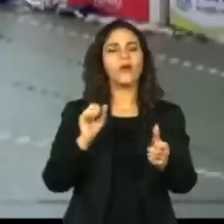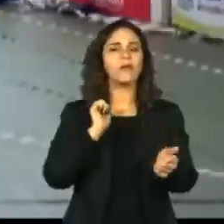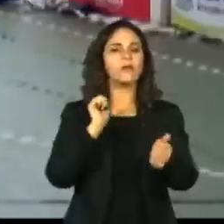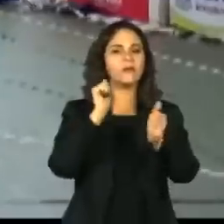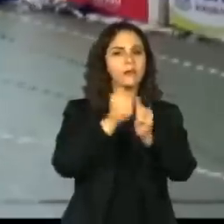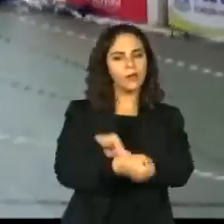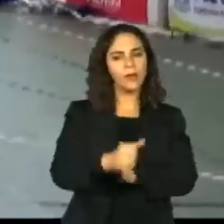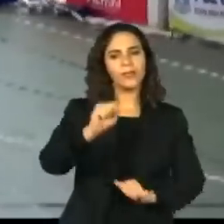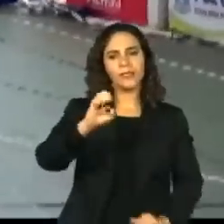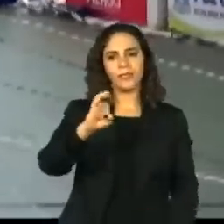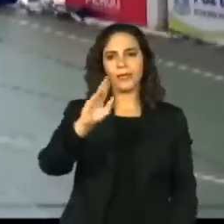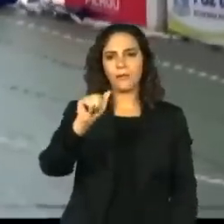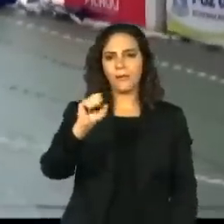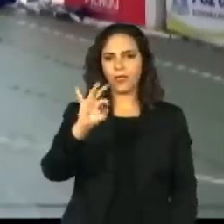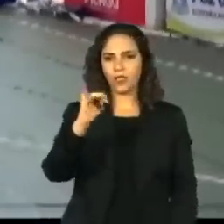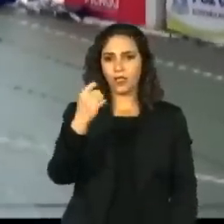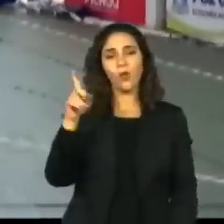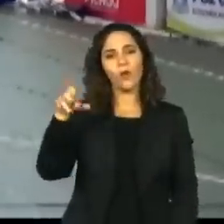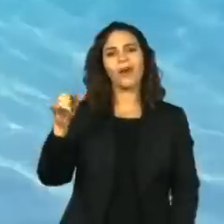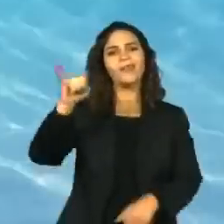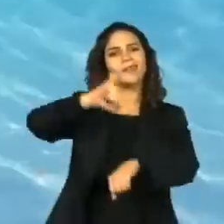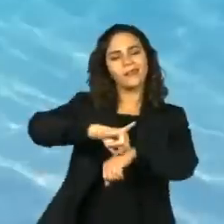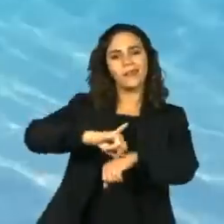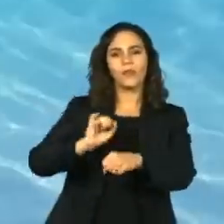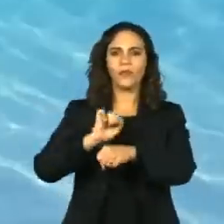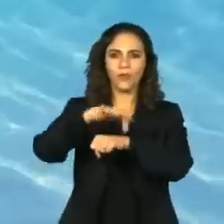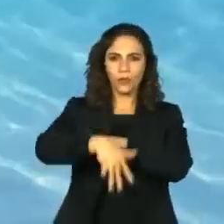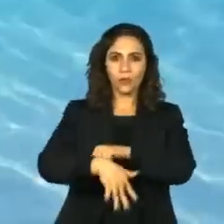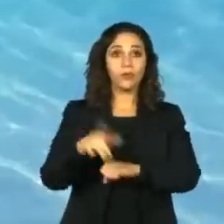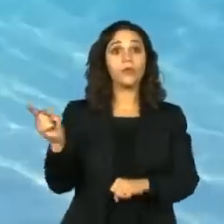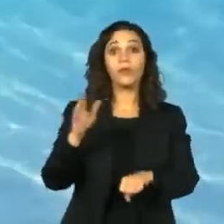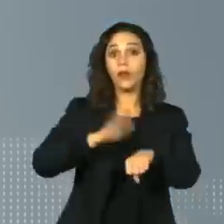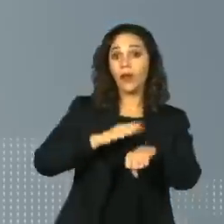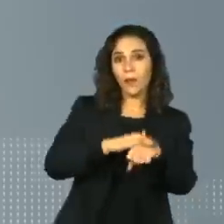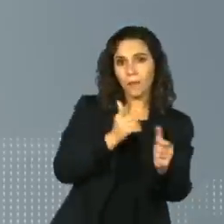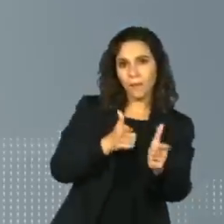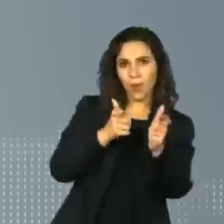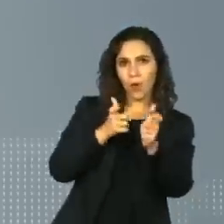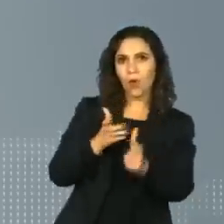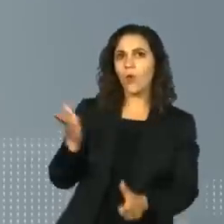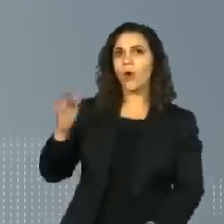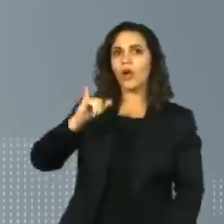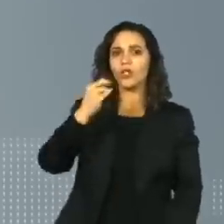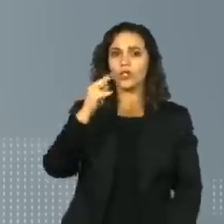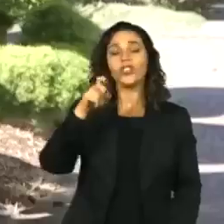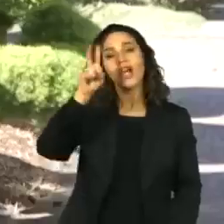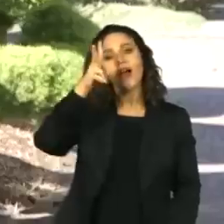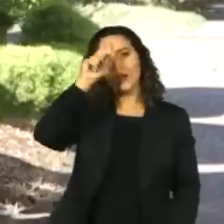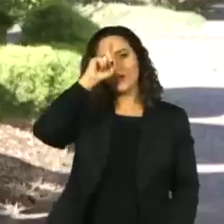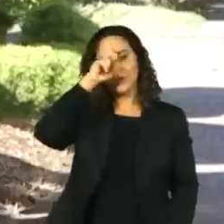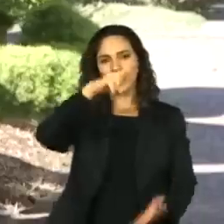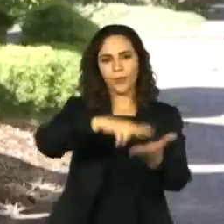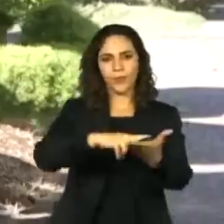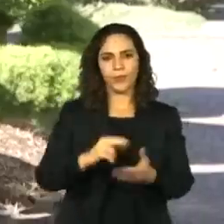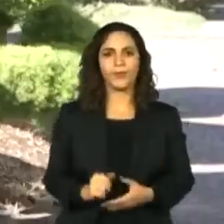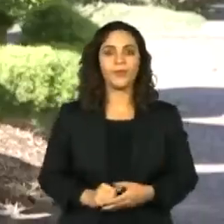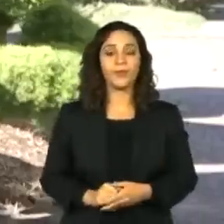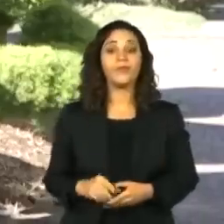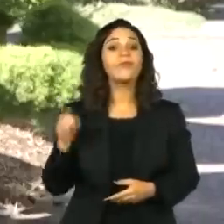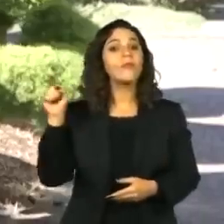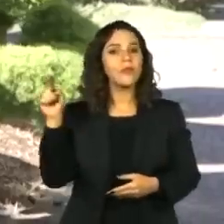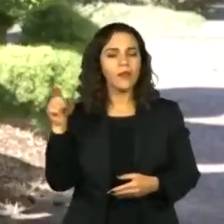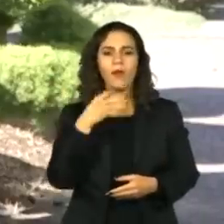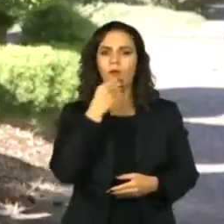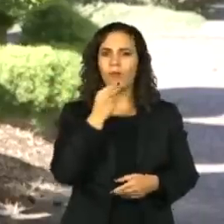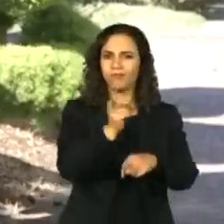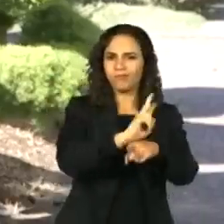esportes Sebastião Flor, no centro de Foz do Iguaçu. O atirador Jorge Guaranho continua internado. O agente penitenciário